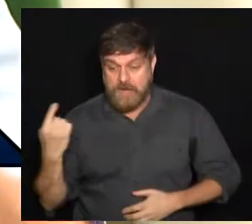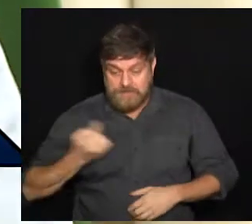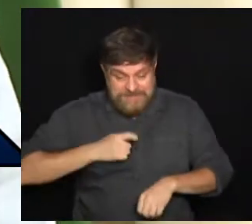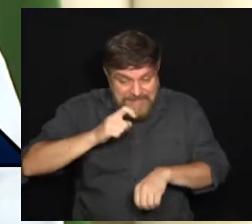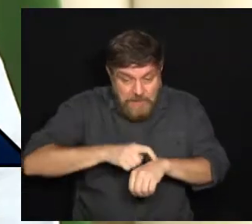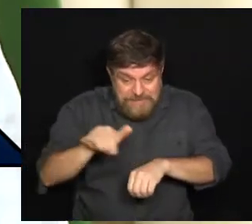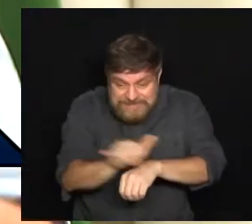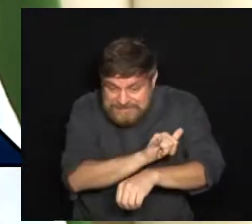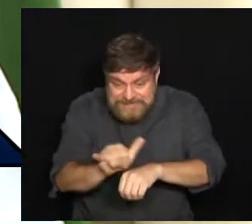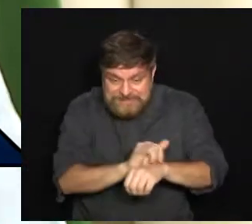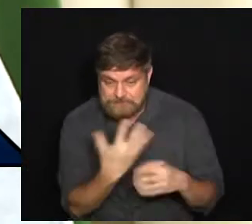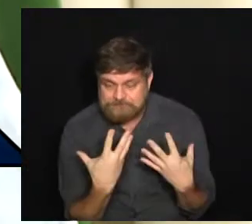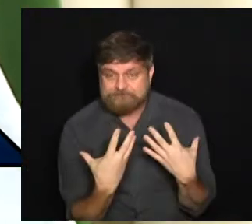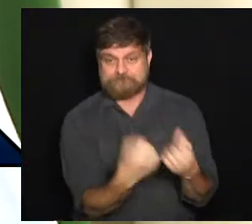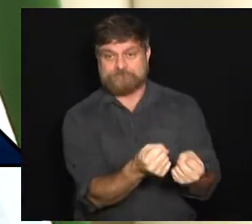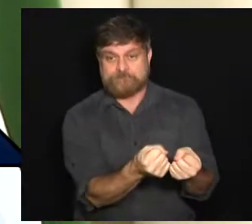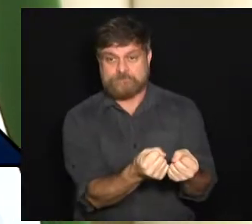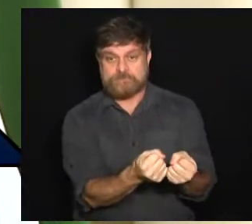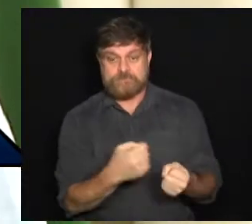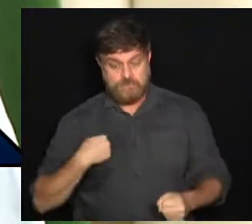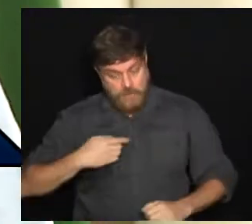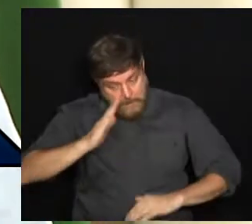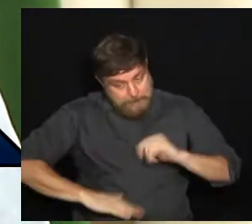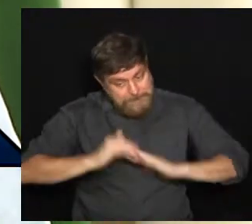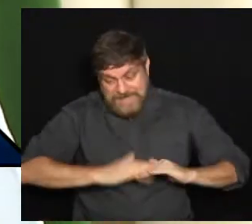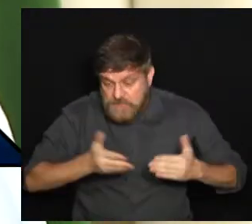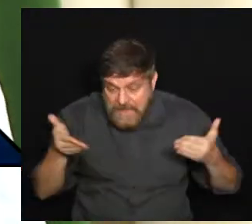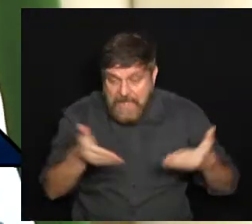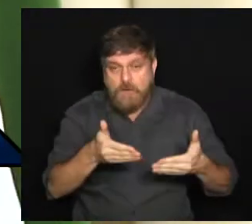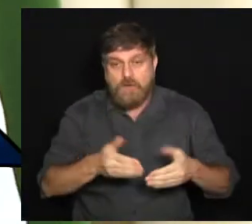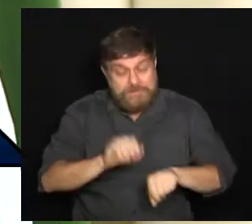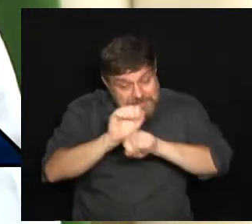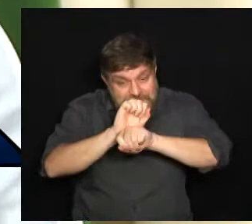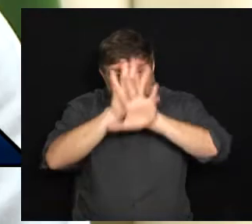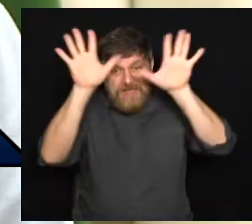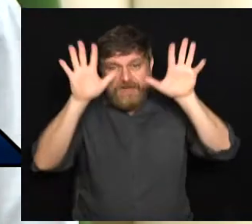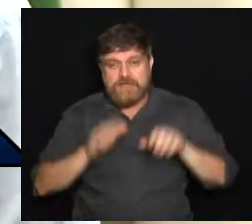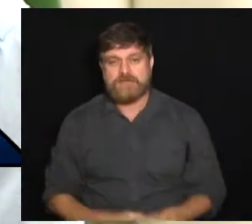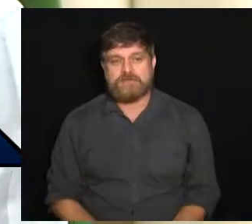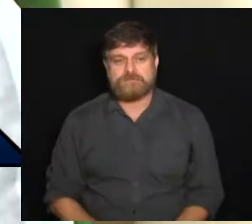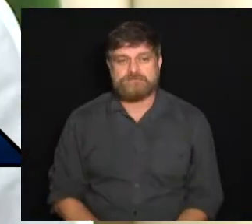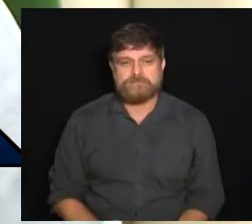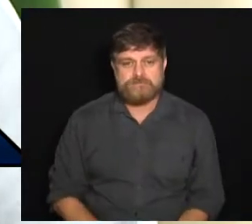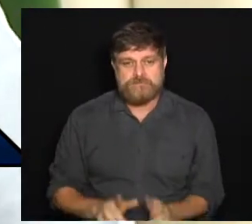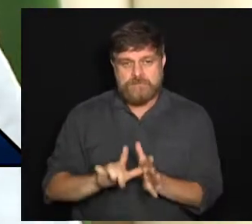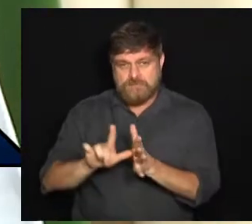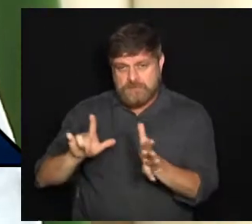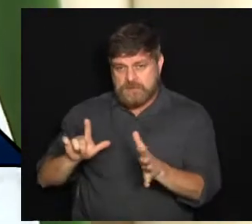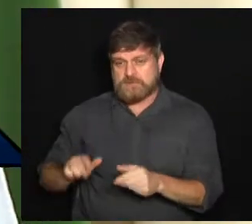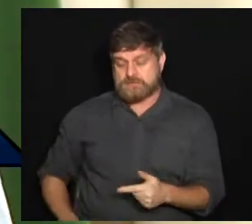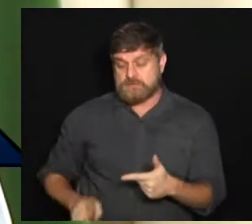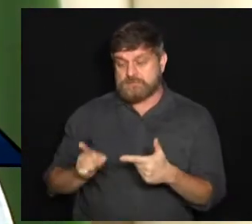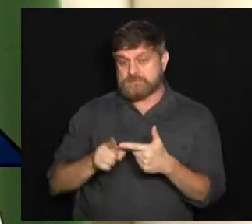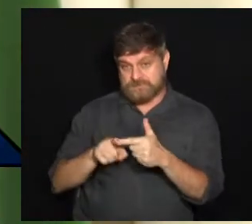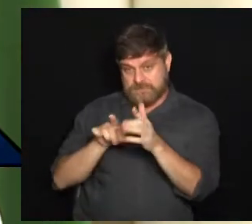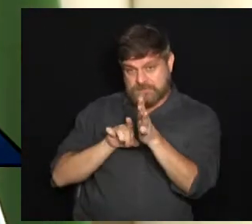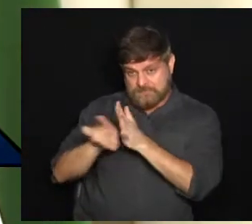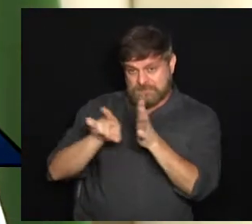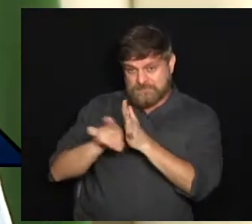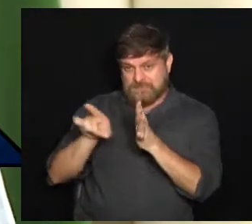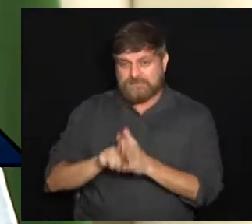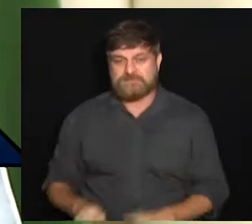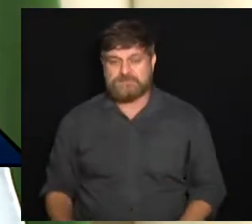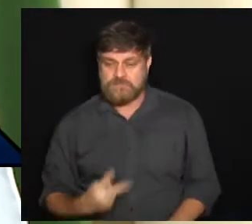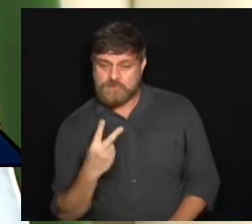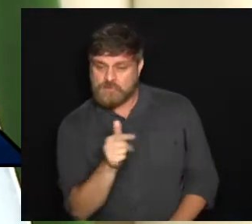a essas medidas. Agora é a hora da gente fazer isso. Fique claro para as pessoas. Mas quando a gente fala... e a segunda pergunta, antes de eu fazer a próxima. Em